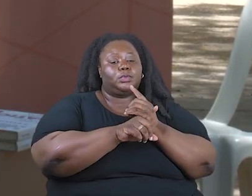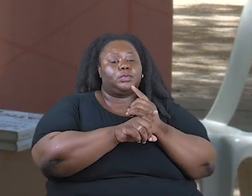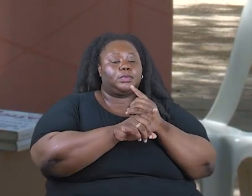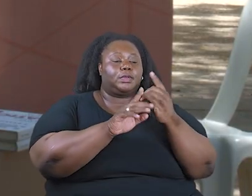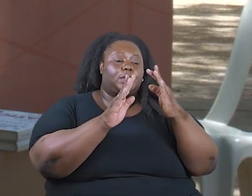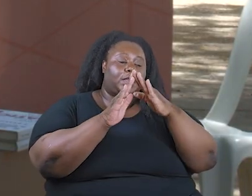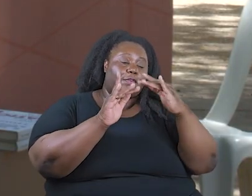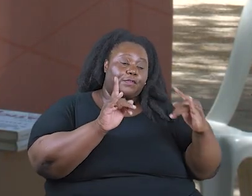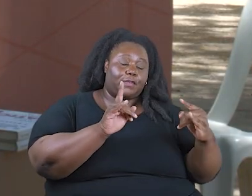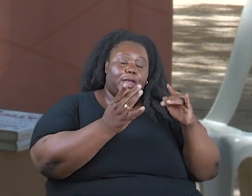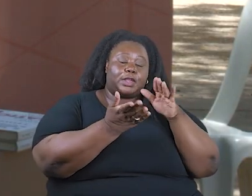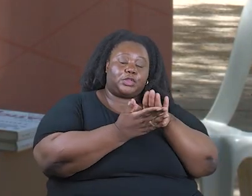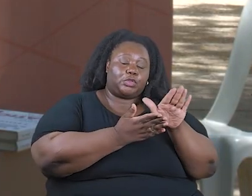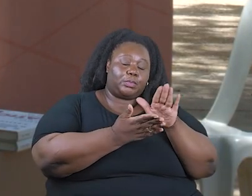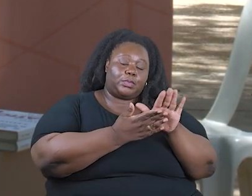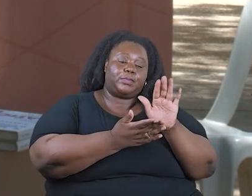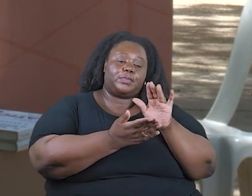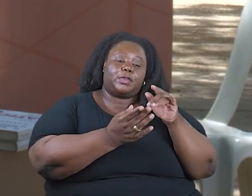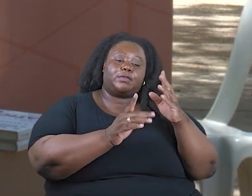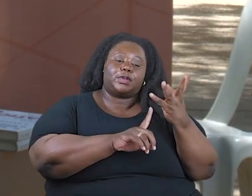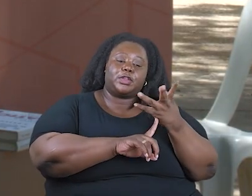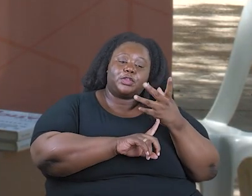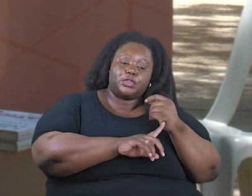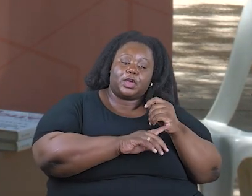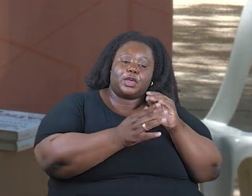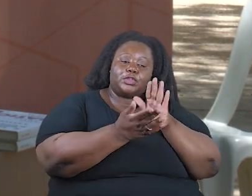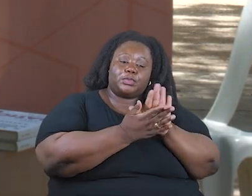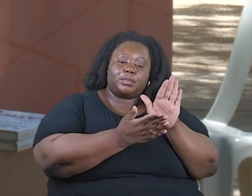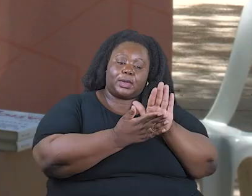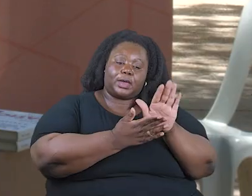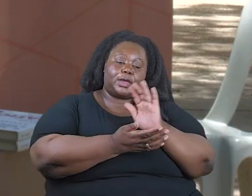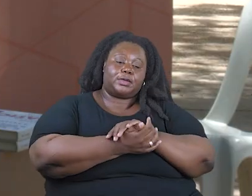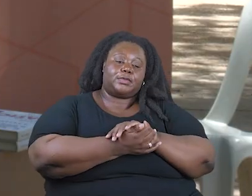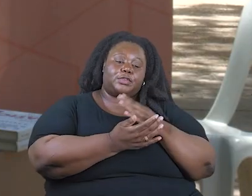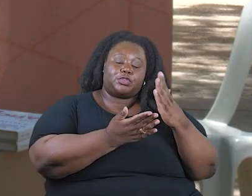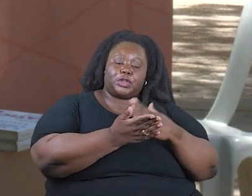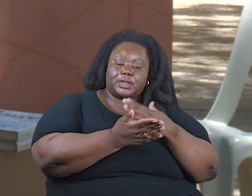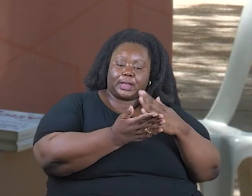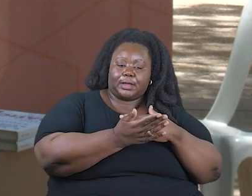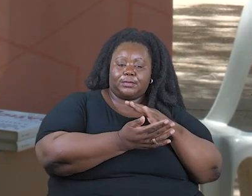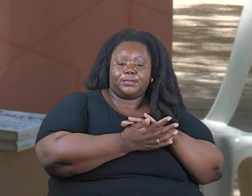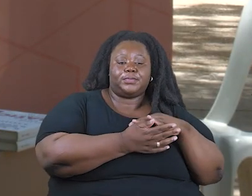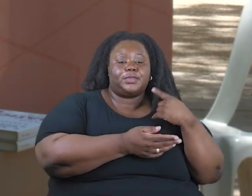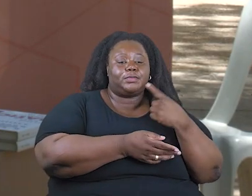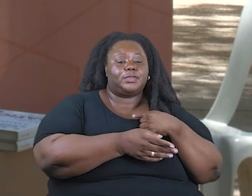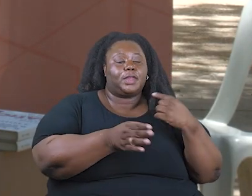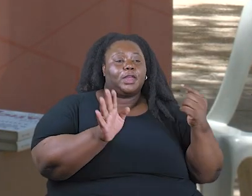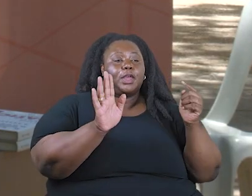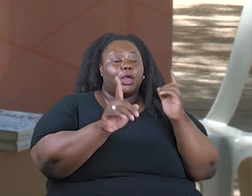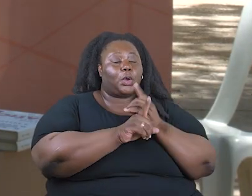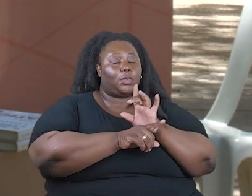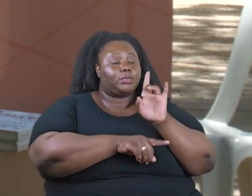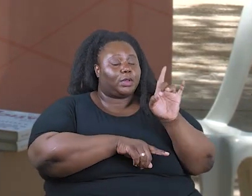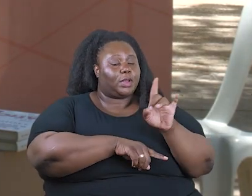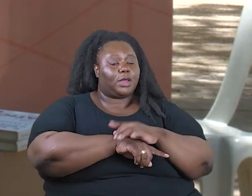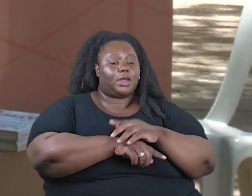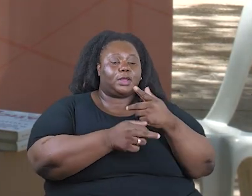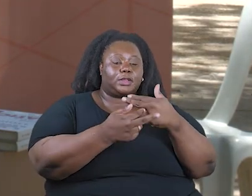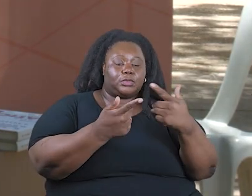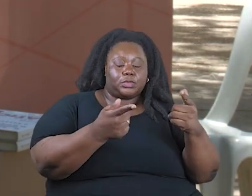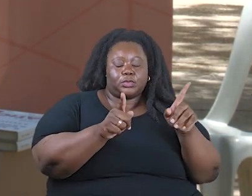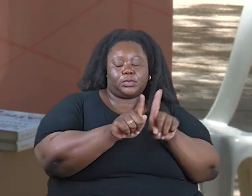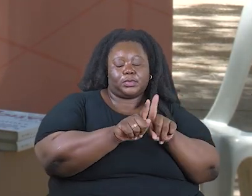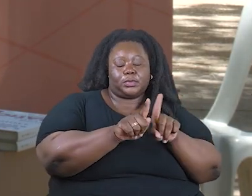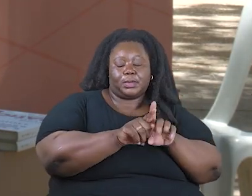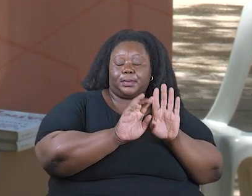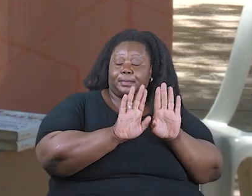em feiras de publicação, feira de arte impressa, em feiras de livro, aí você encontra ali no meio das outras